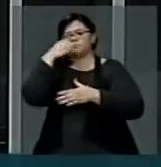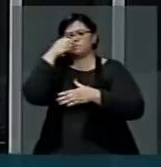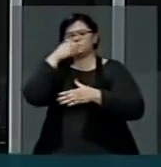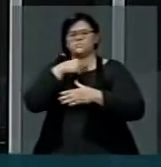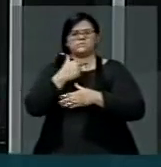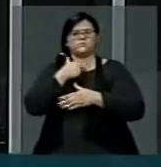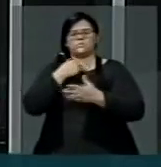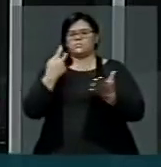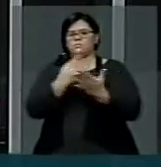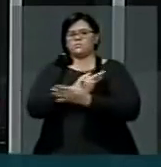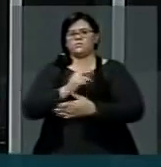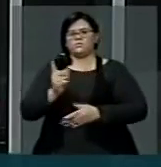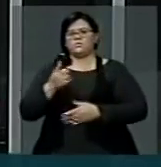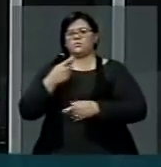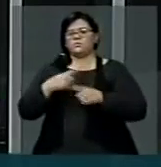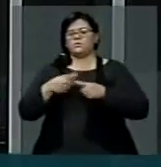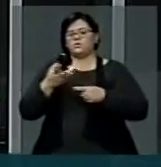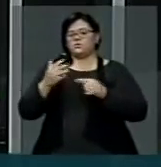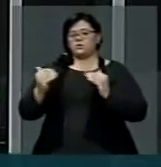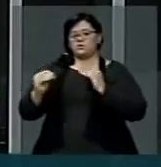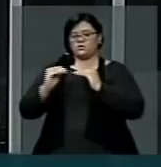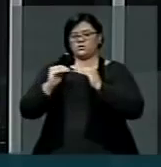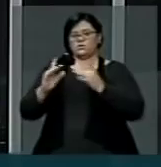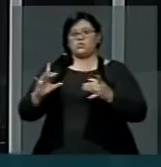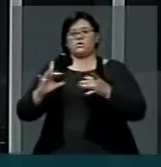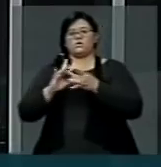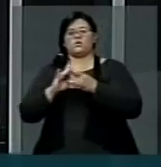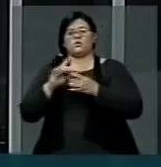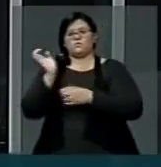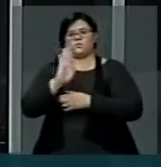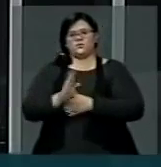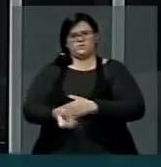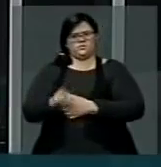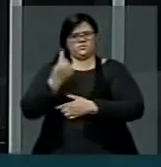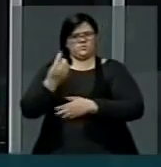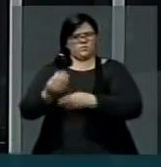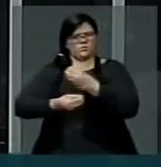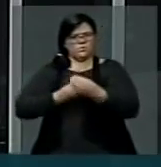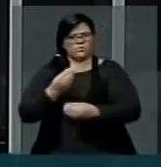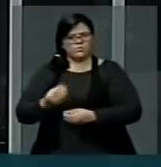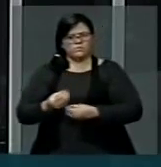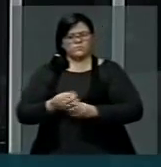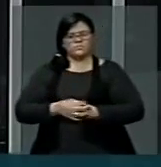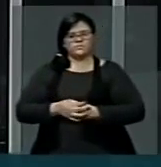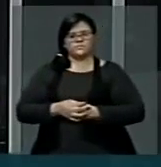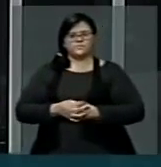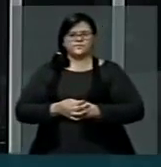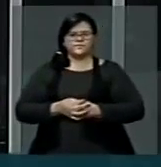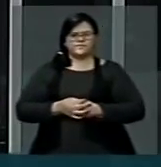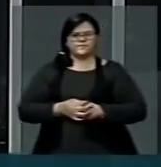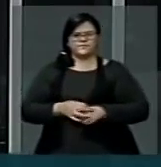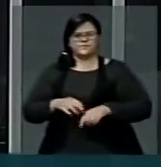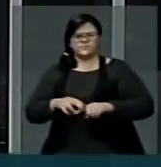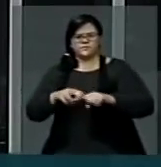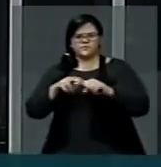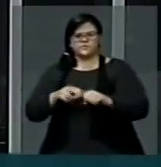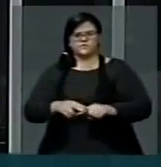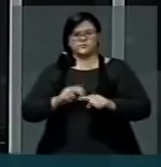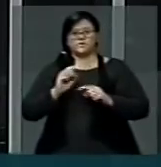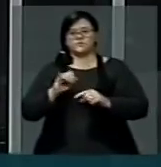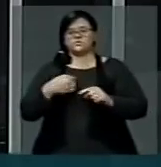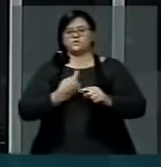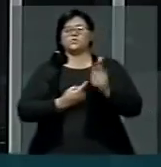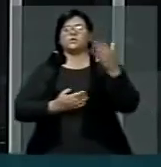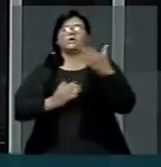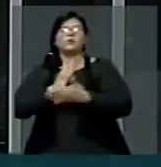que pretendem ser parceiros do Brasil. A isso, assim que aprovarmos o